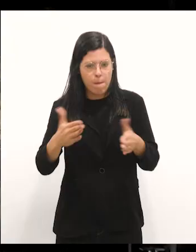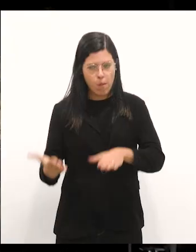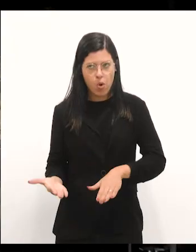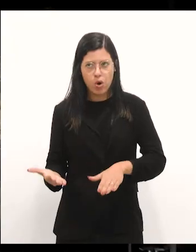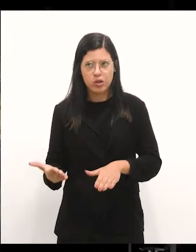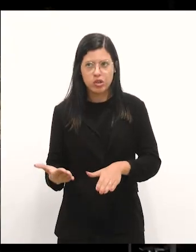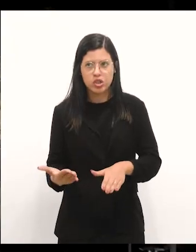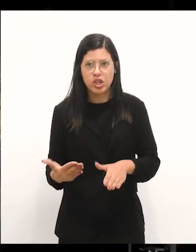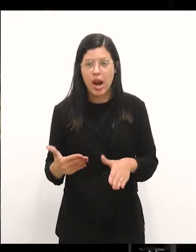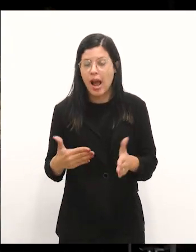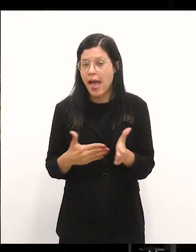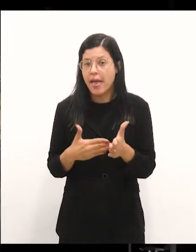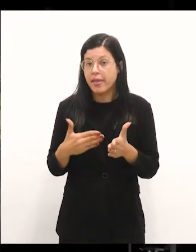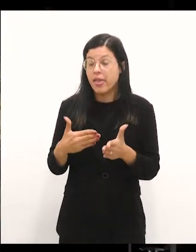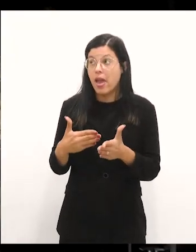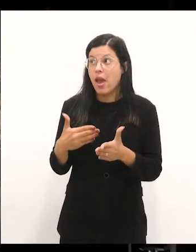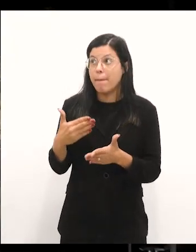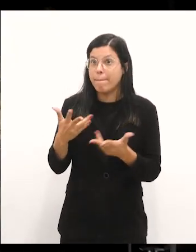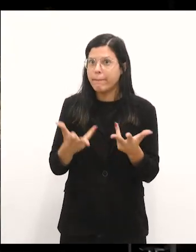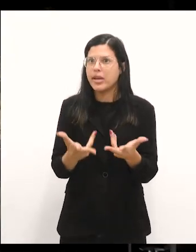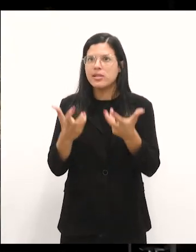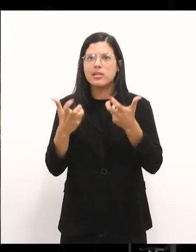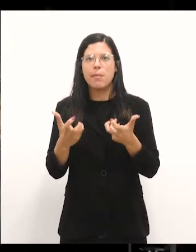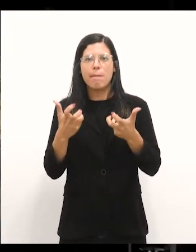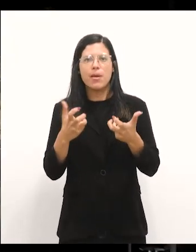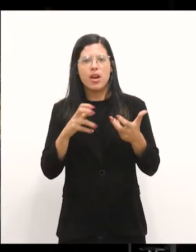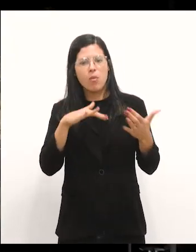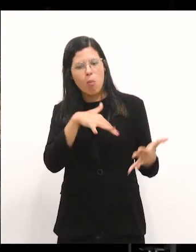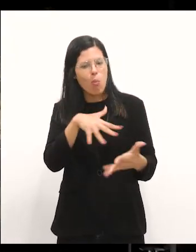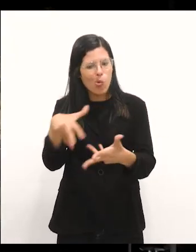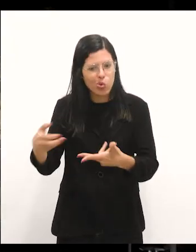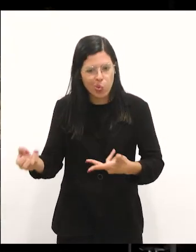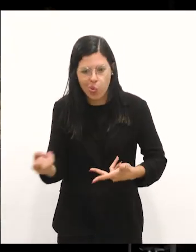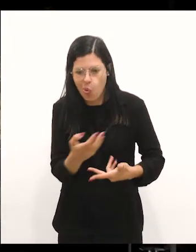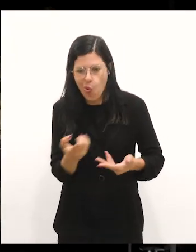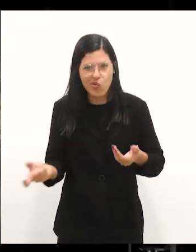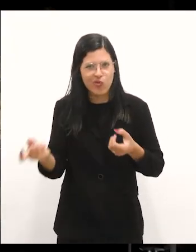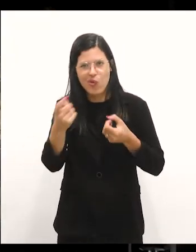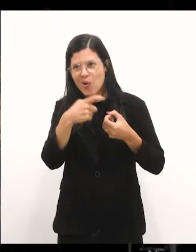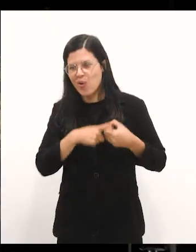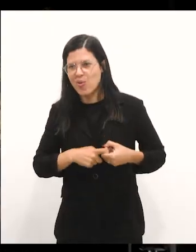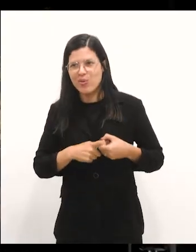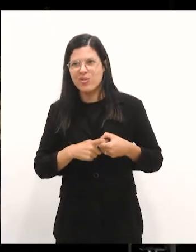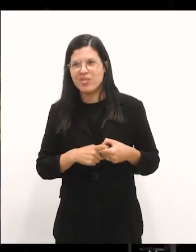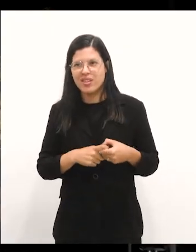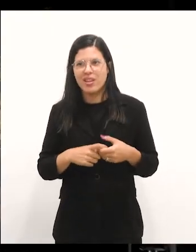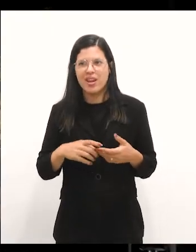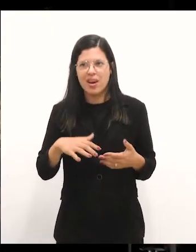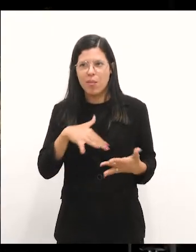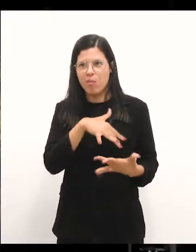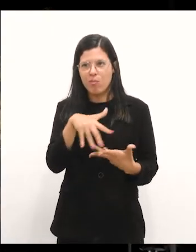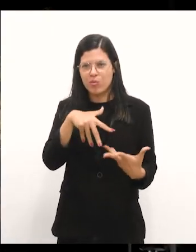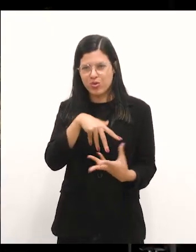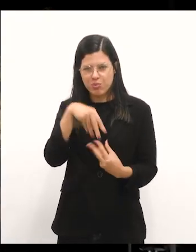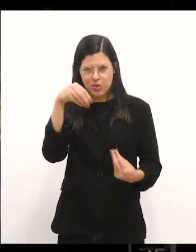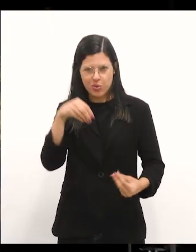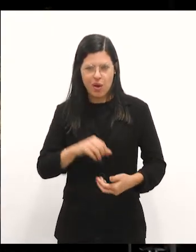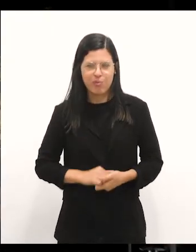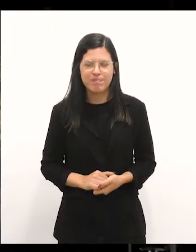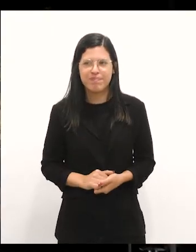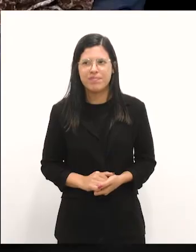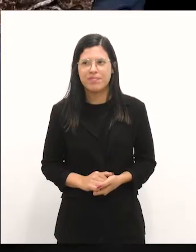Até ele, estou aqui, é um mundo novo, voltei, né, para o mundo da onde eu saí um dia, que é o mundo